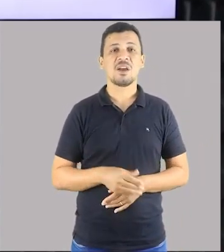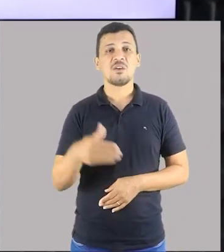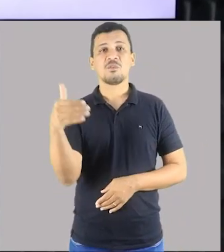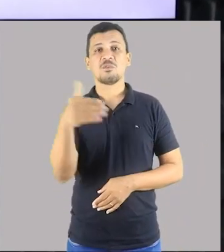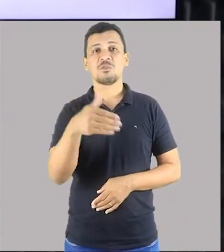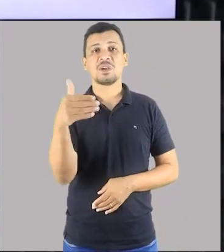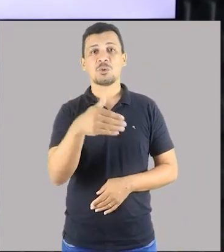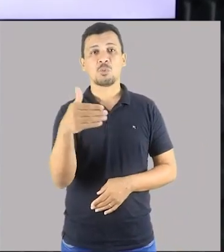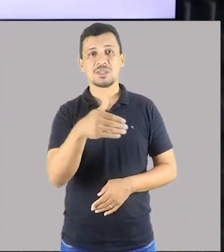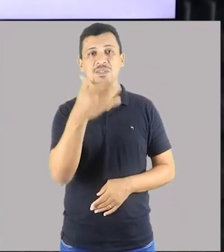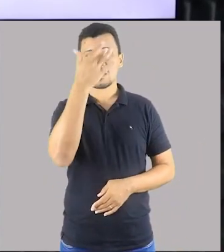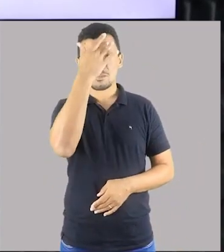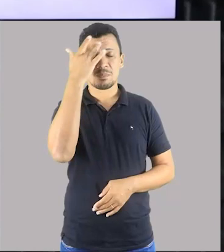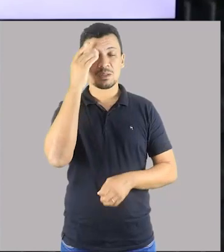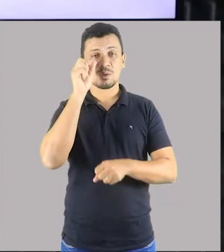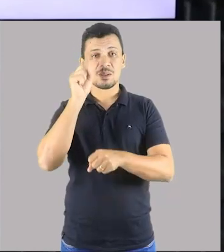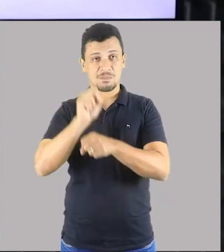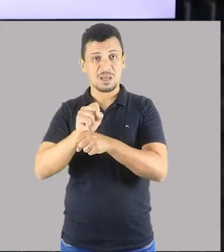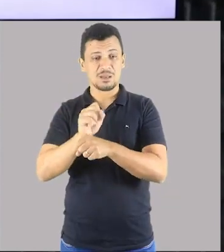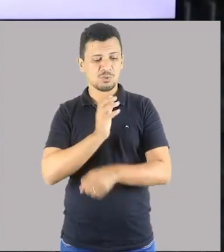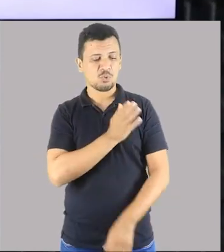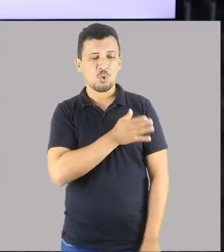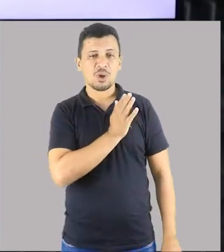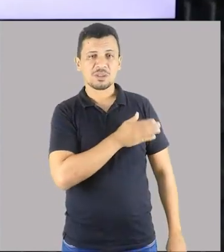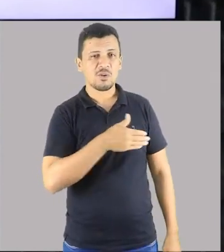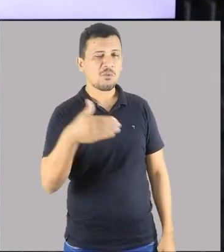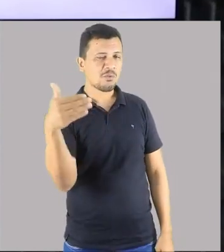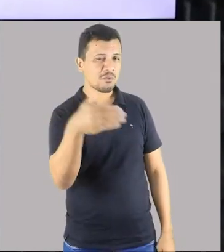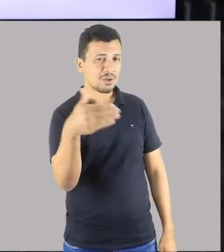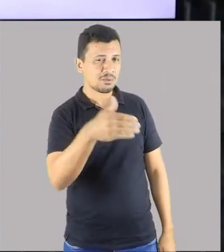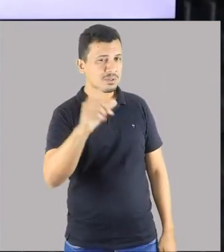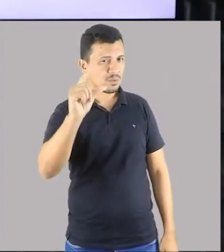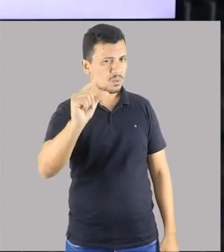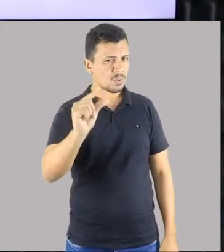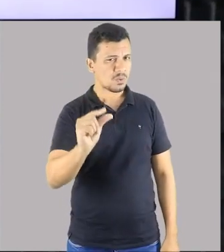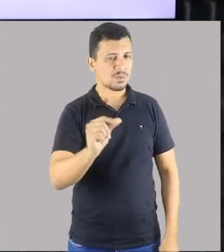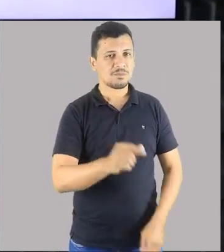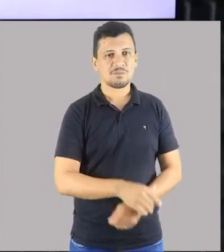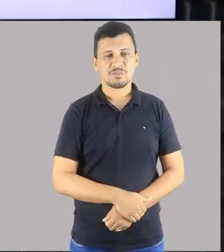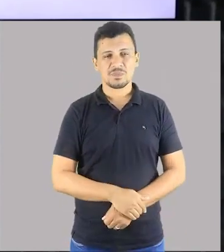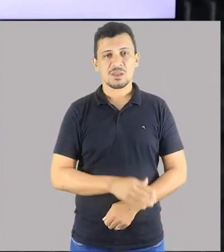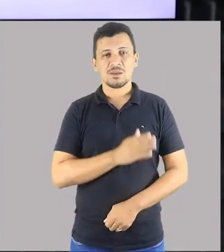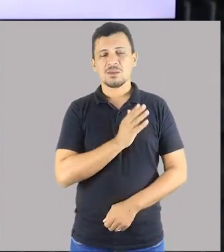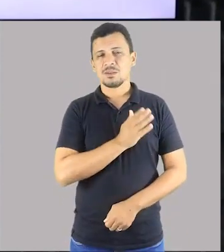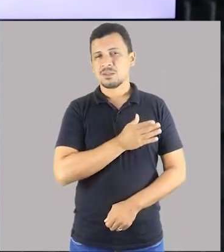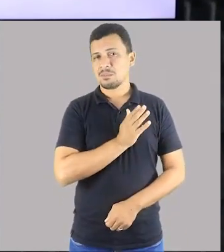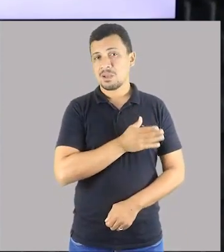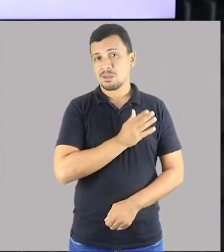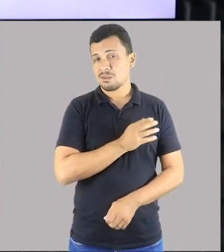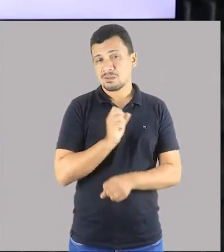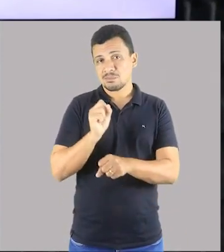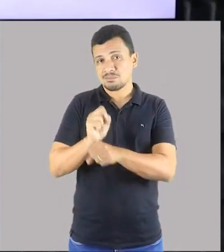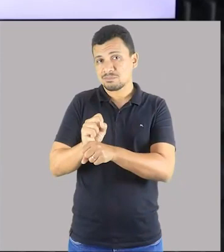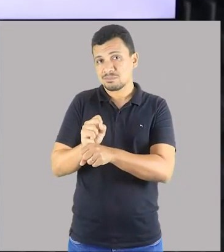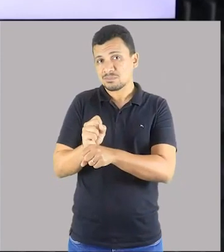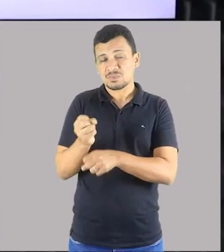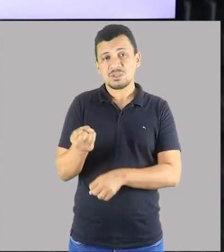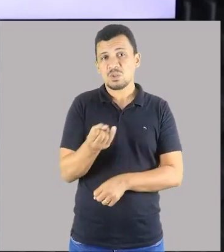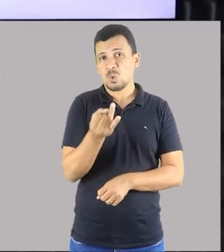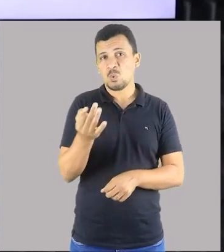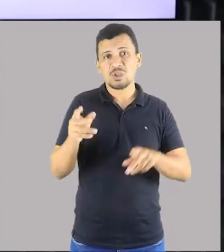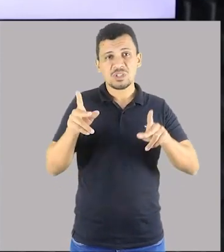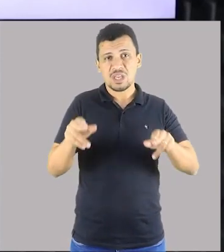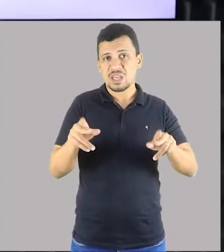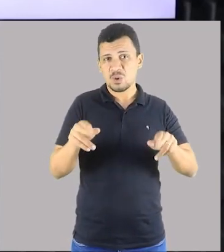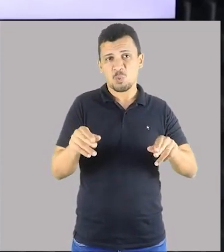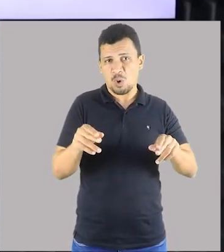de repouso. Então, quando ele está em repouso, ele não precisa bombear, né, essa quantidade de sangue que é no exercício,